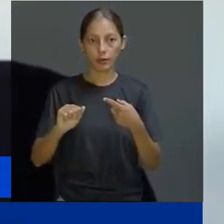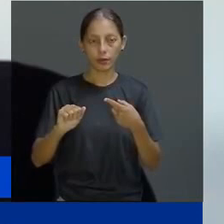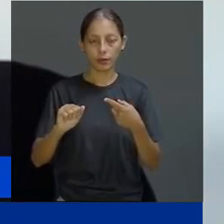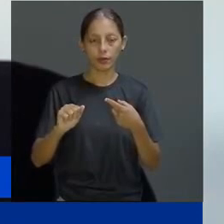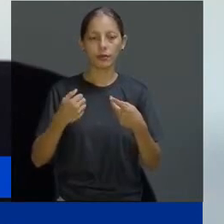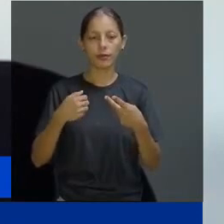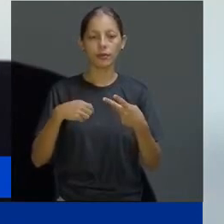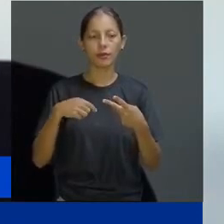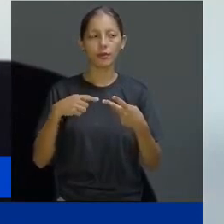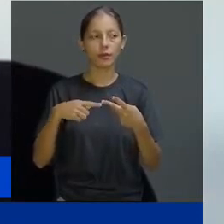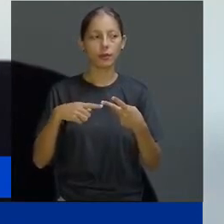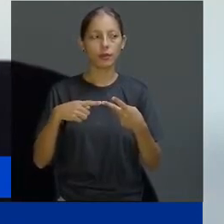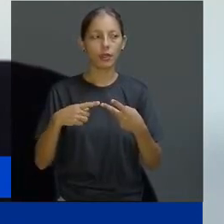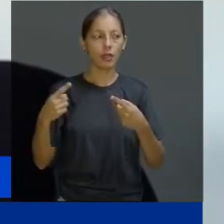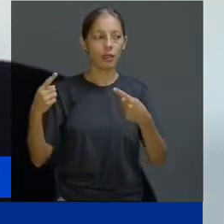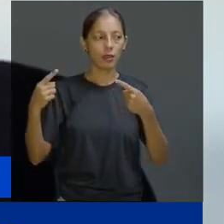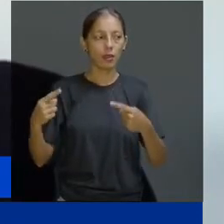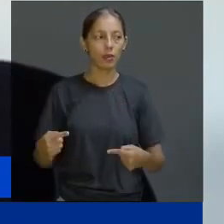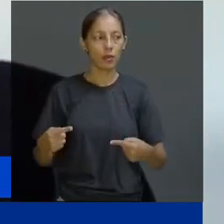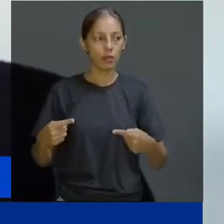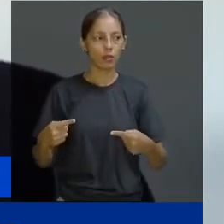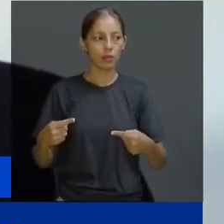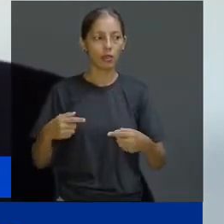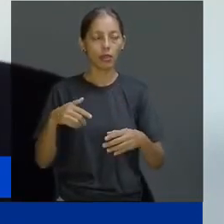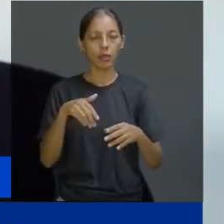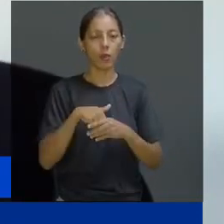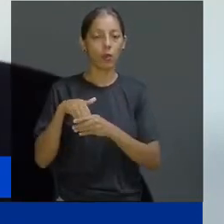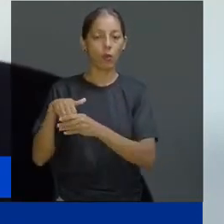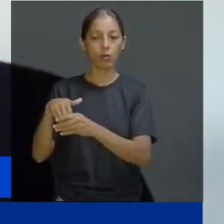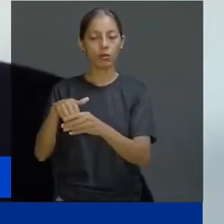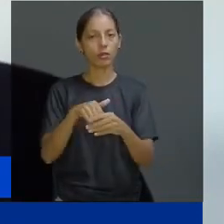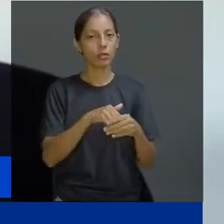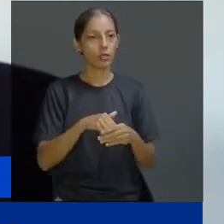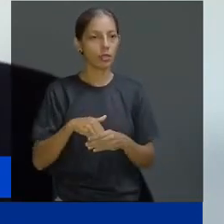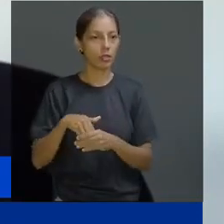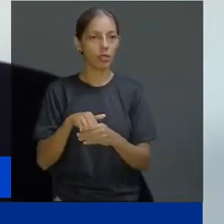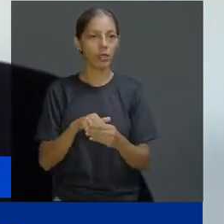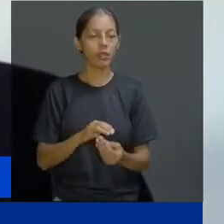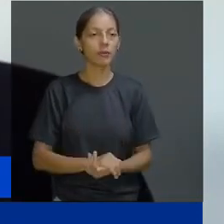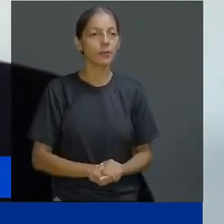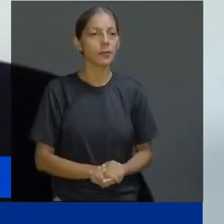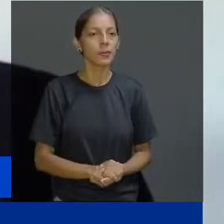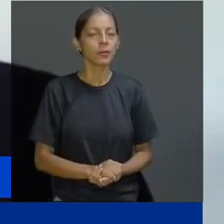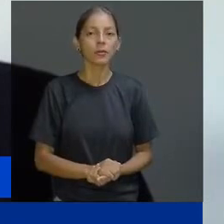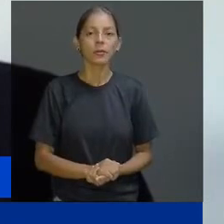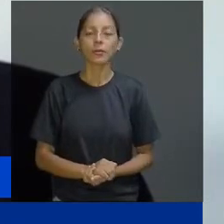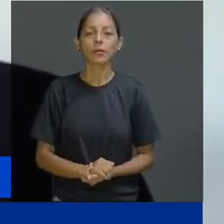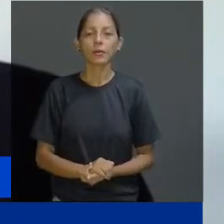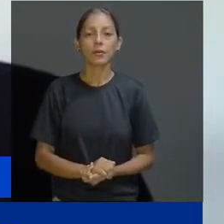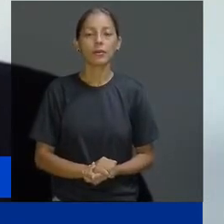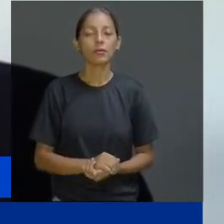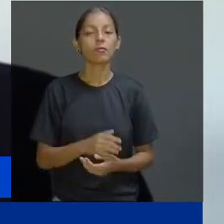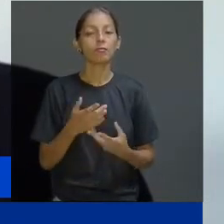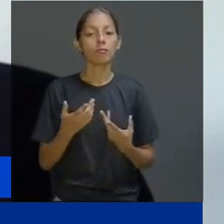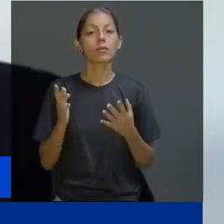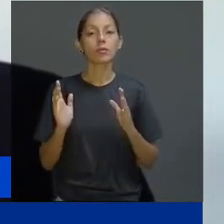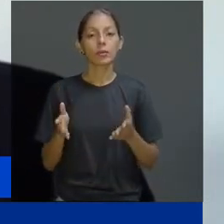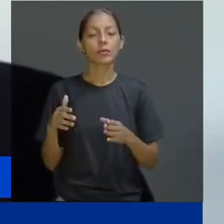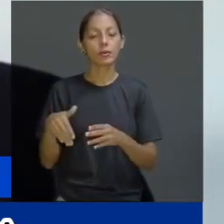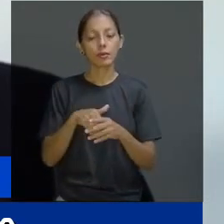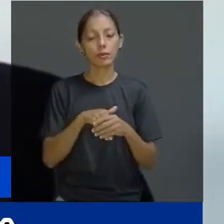do Tribunal Regional Eleitoral, que julgou parcialmente procedentes os pedidos das